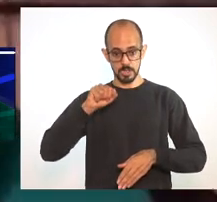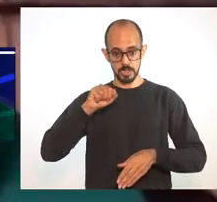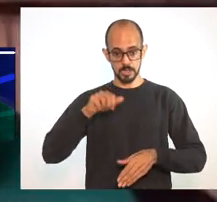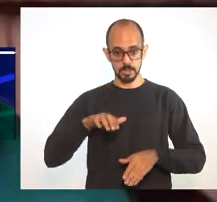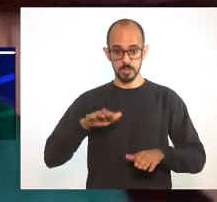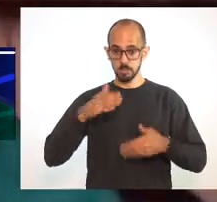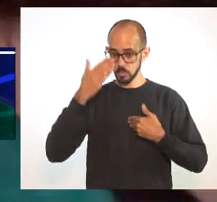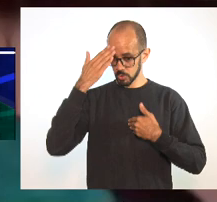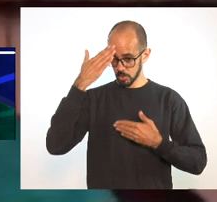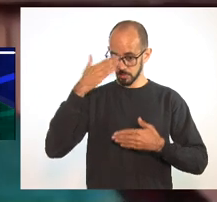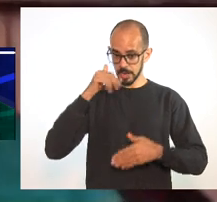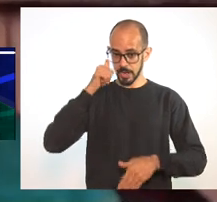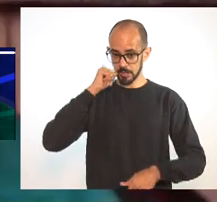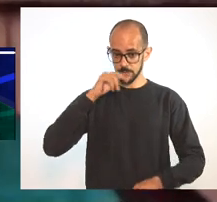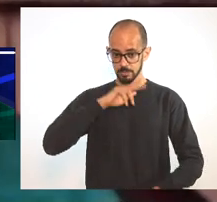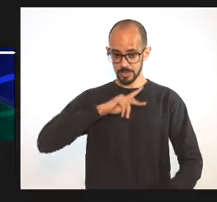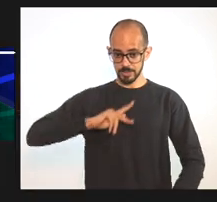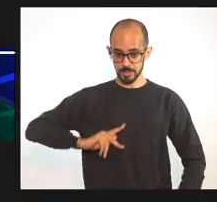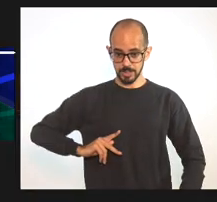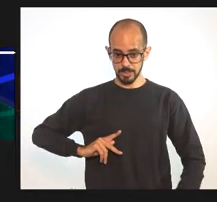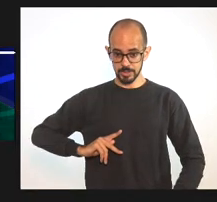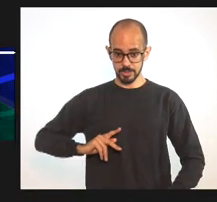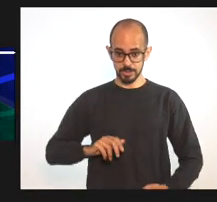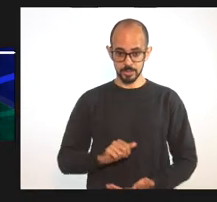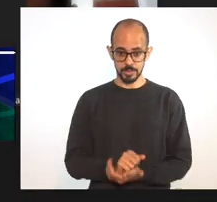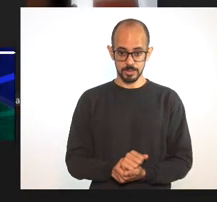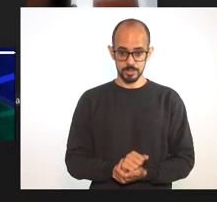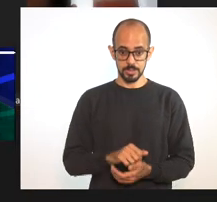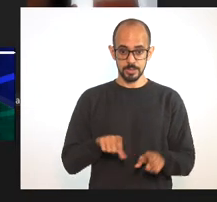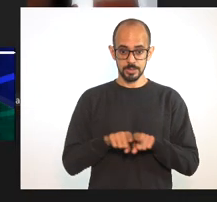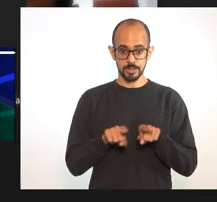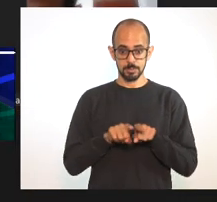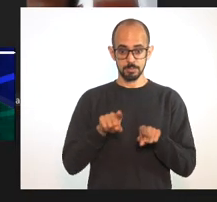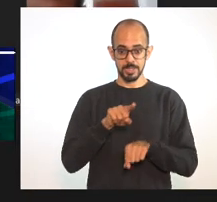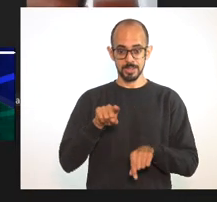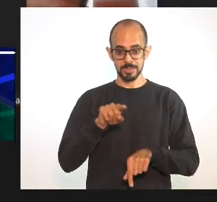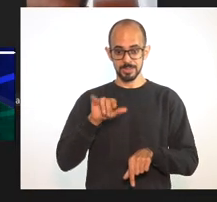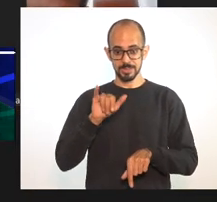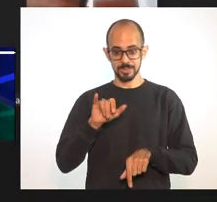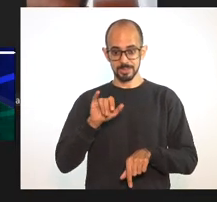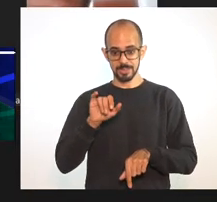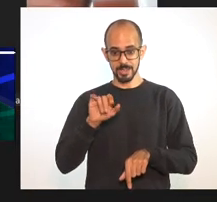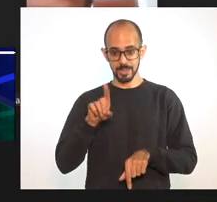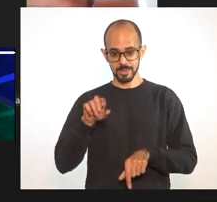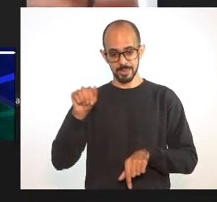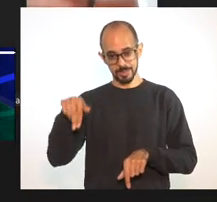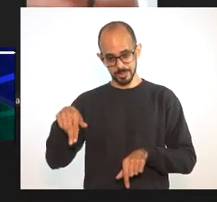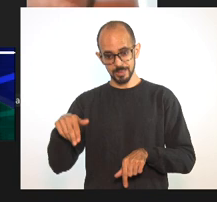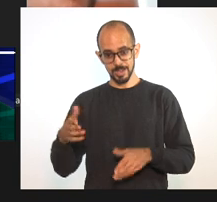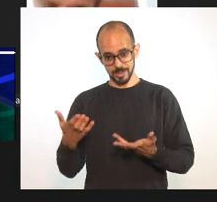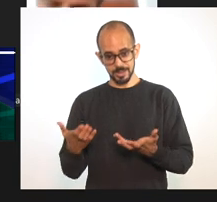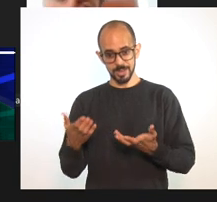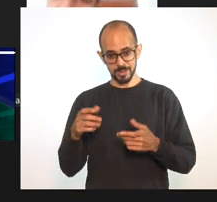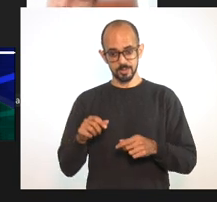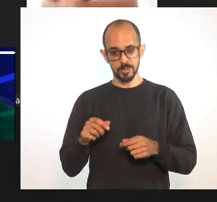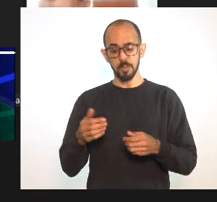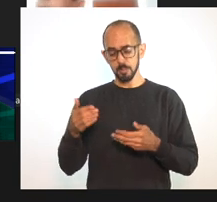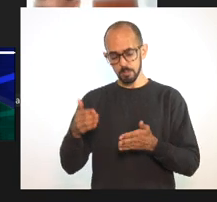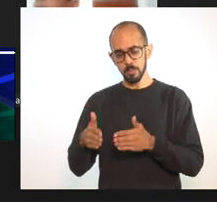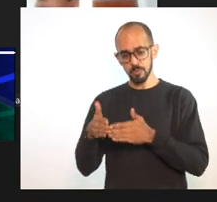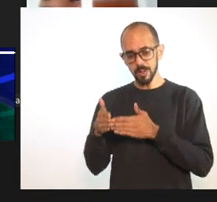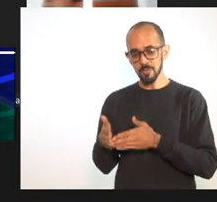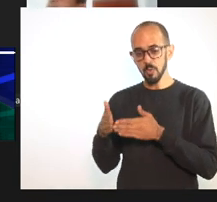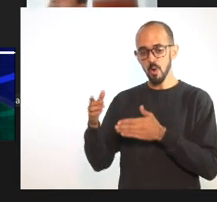presidenta. Parabenizando. Declaração de voto também, presidenta. Zeidan. Dou prioridade para a Zeidan, que é a autora, depois